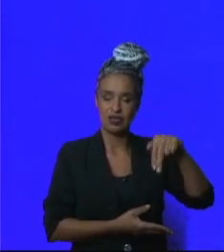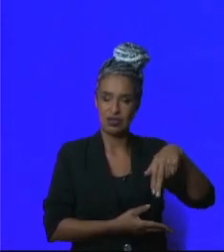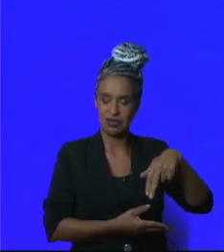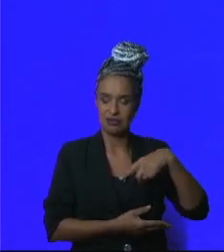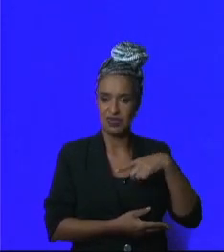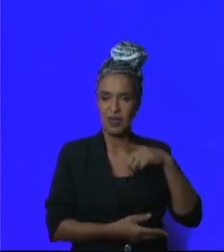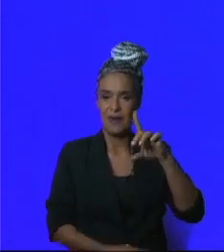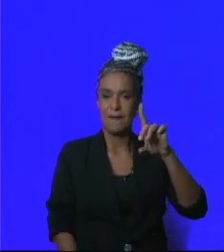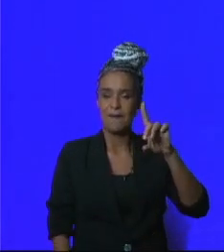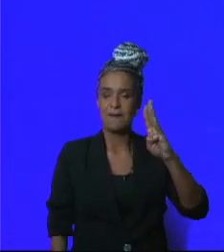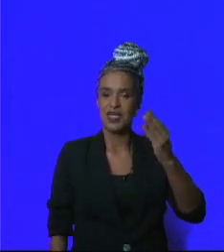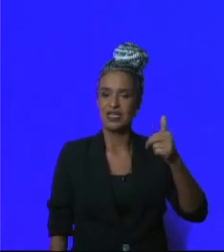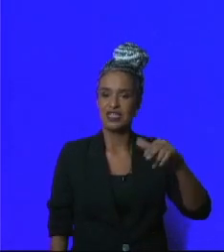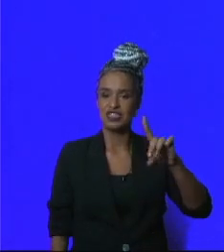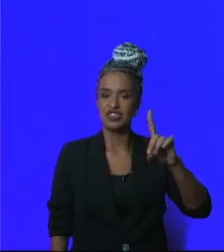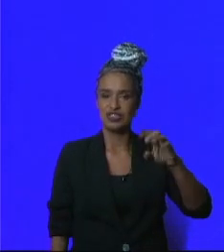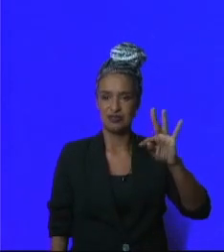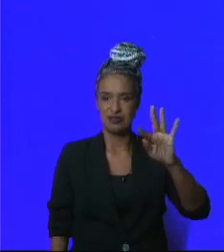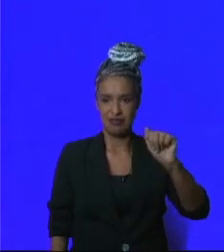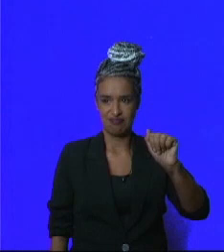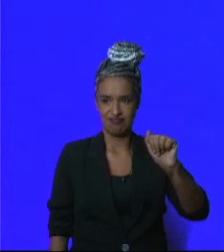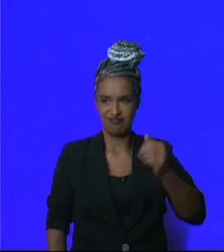Berti.